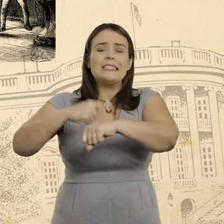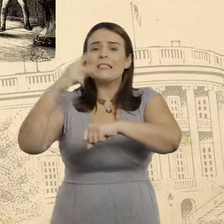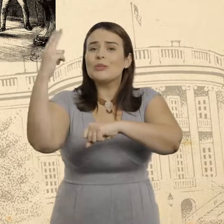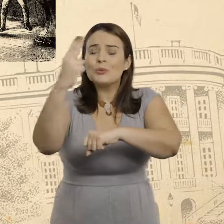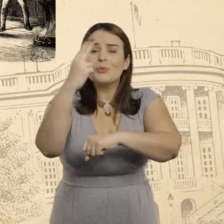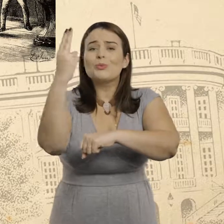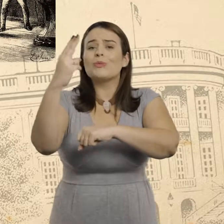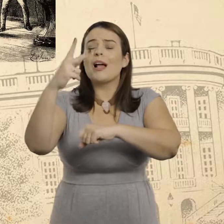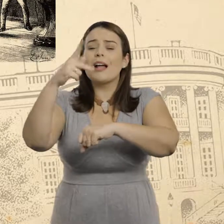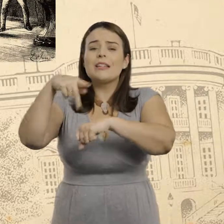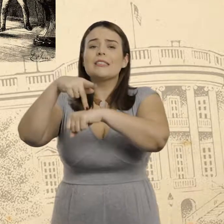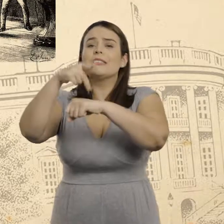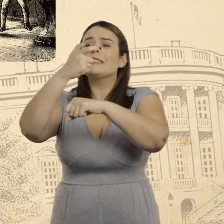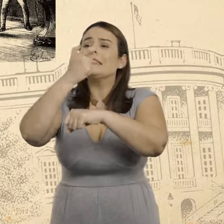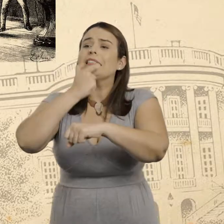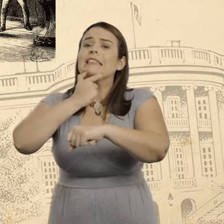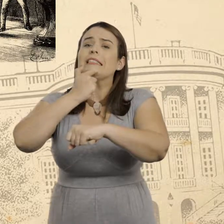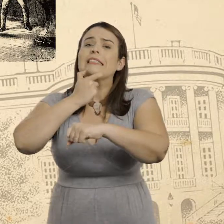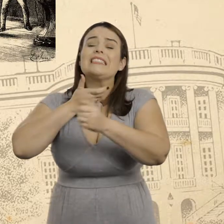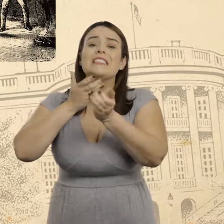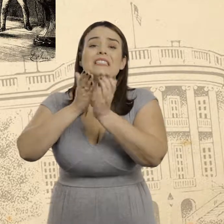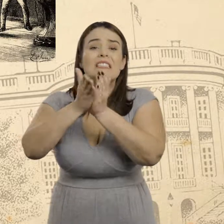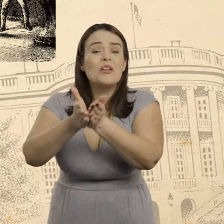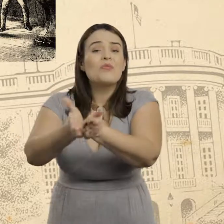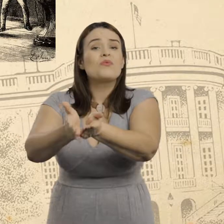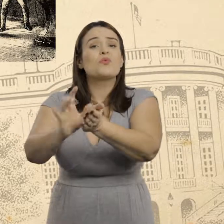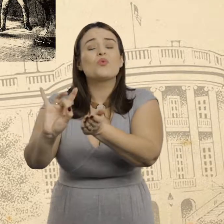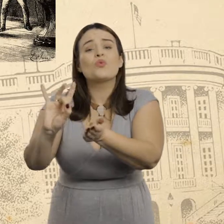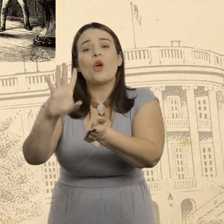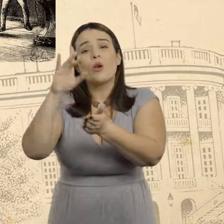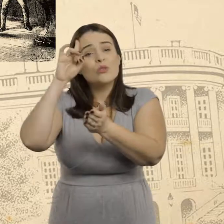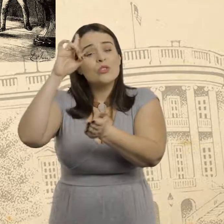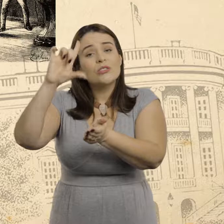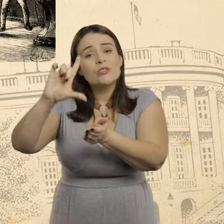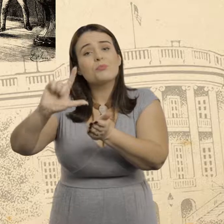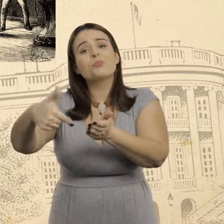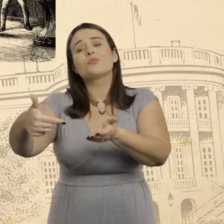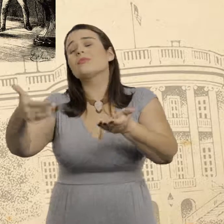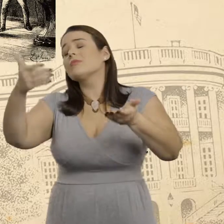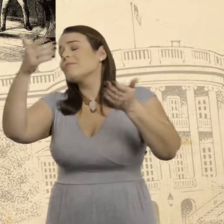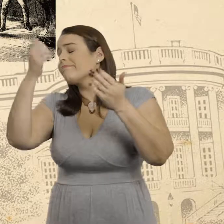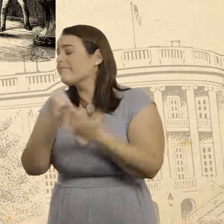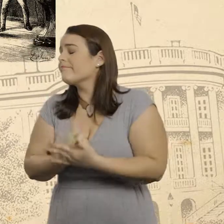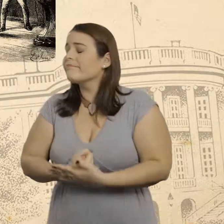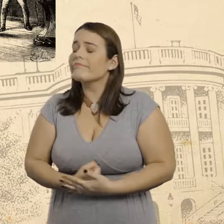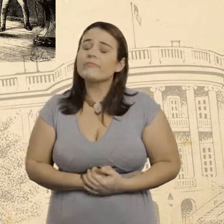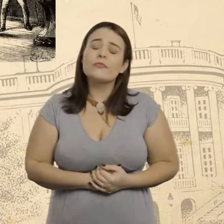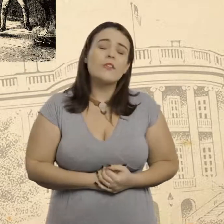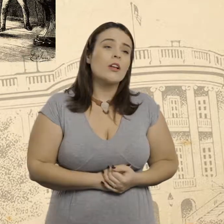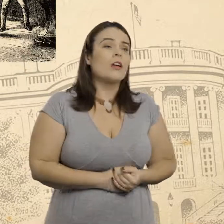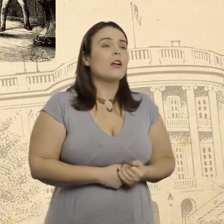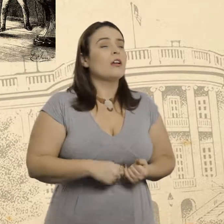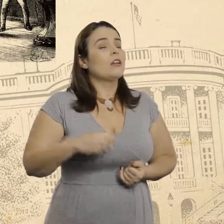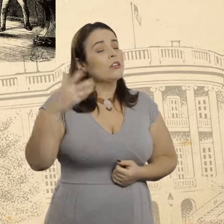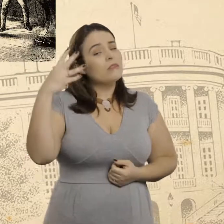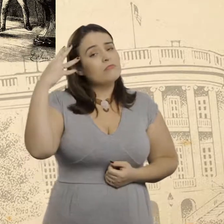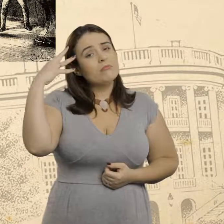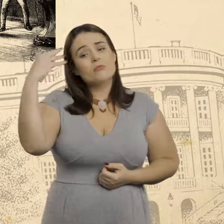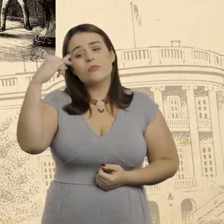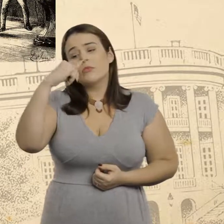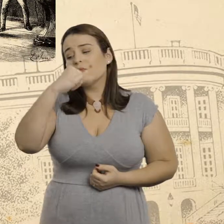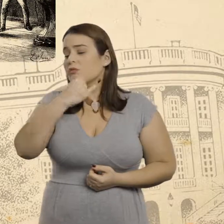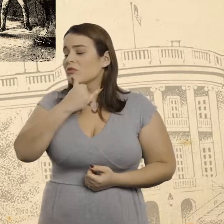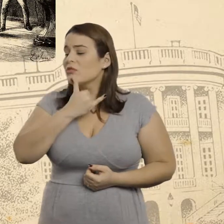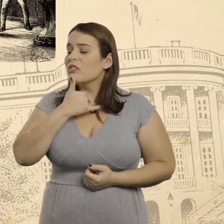a tempo em Liverpool. Todos os navios sairiam no dia seguinte ou depois disso. Passepartout ficou muito